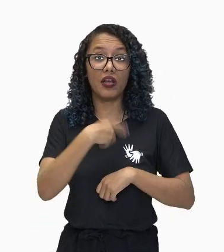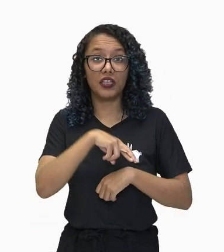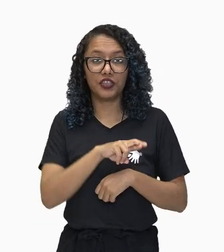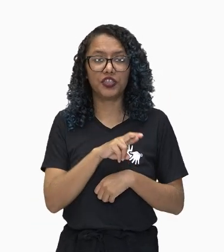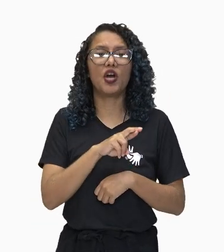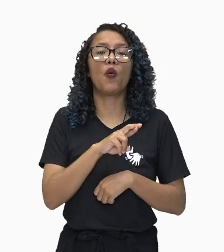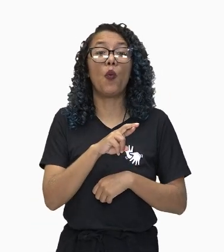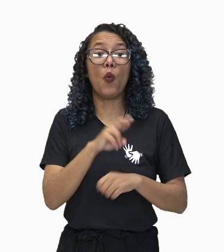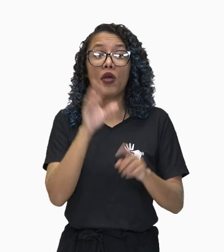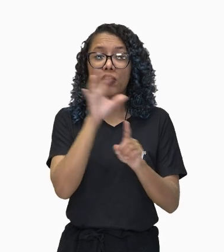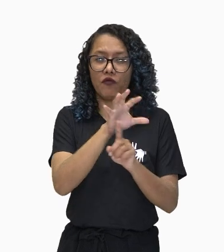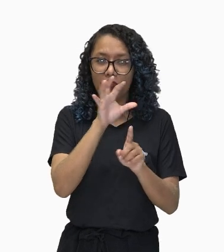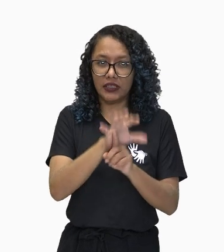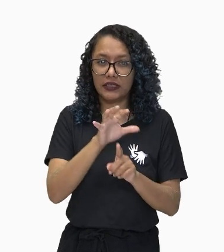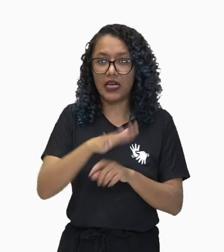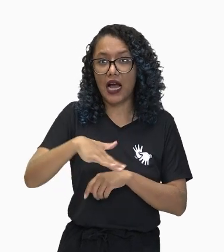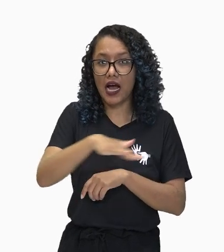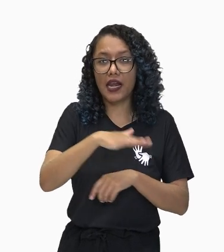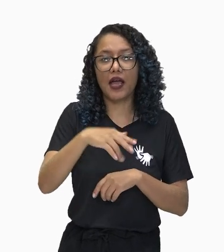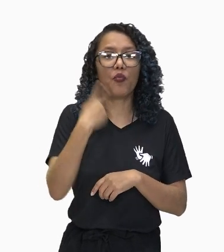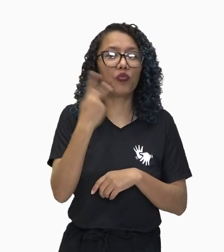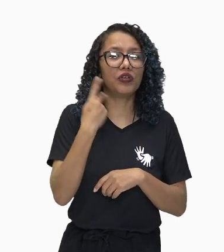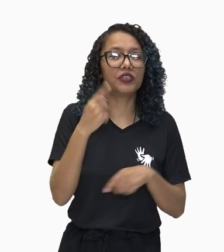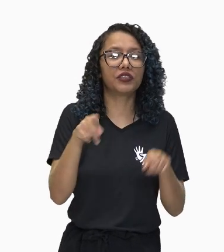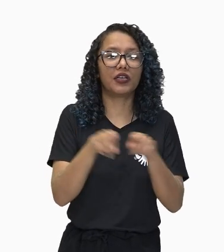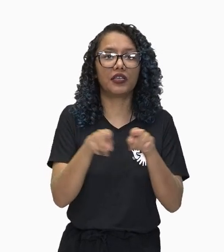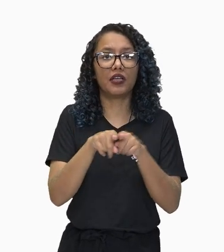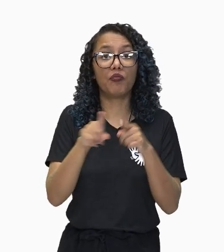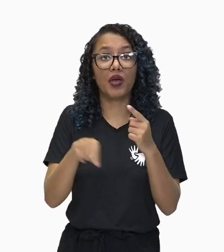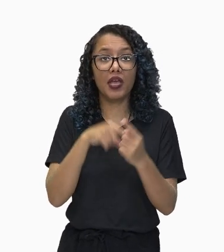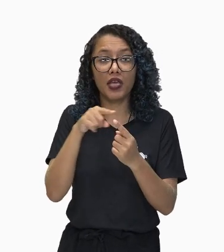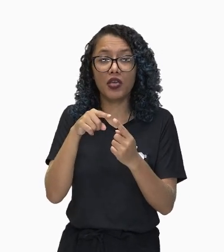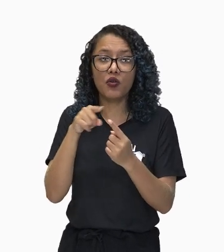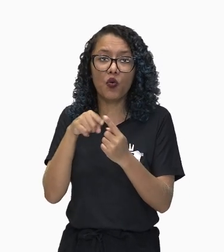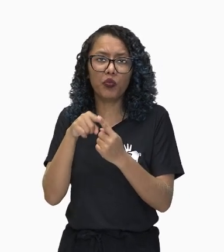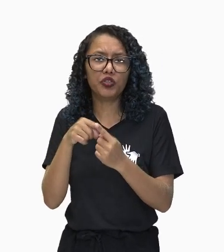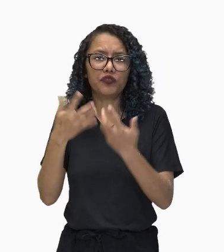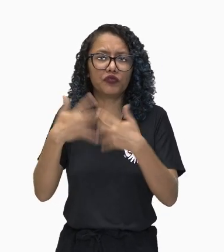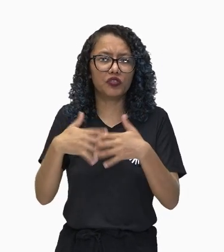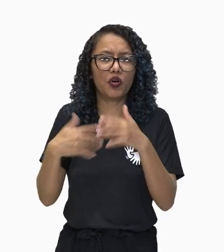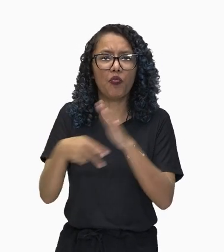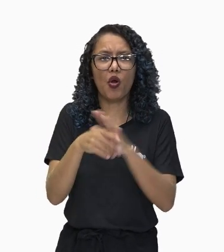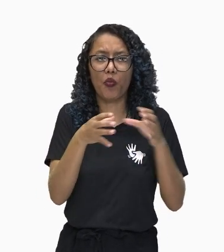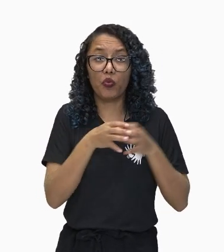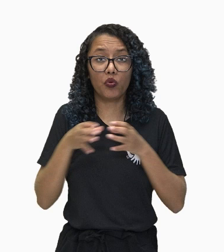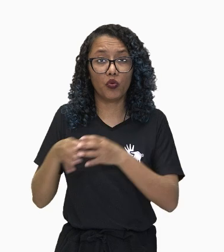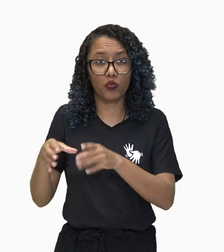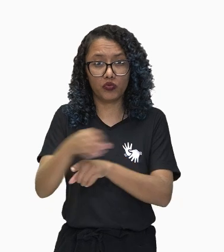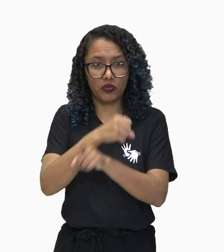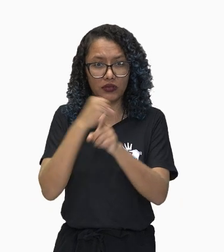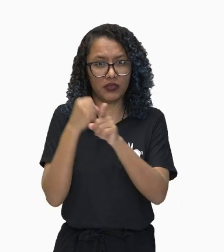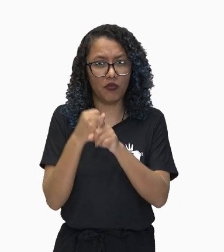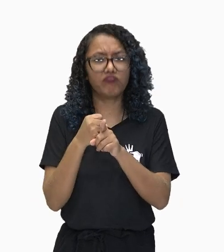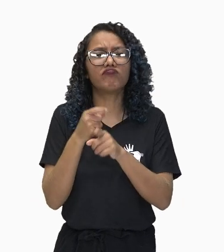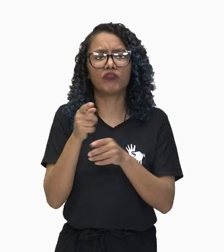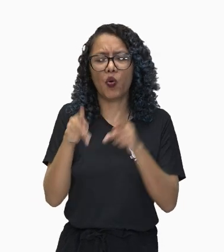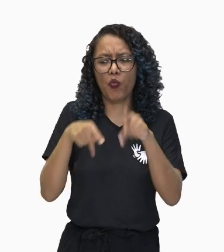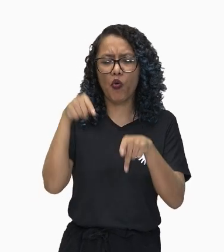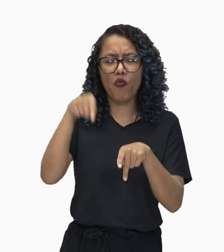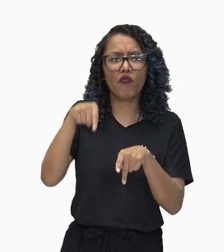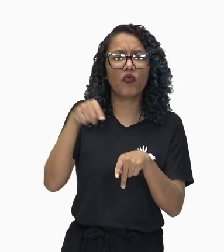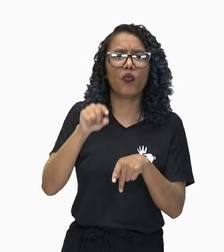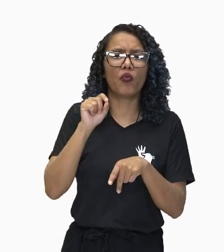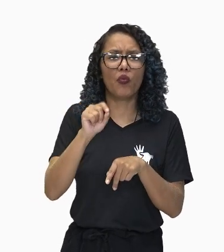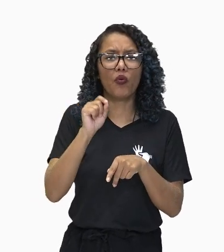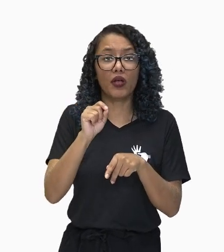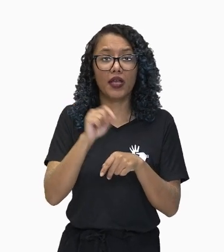determinava as ações políticas e a função das classes sociais. Os egípcios eram politeístas, eles acreditavam na